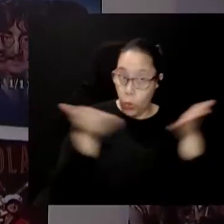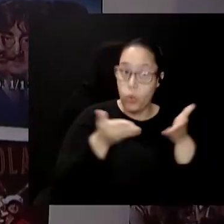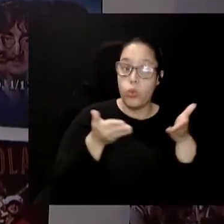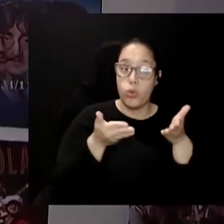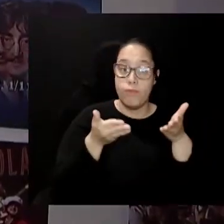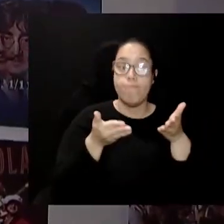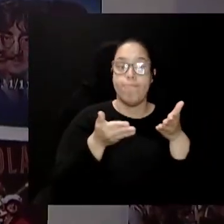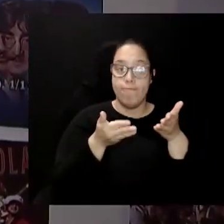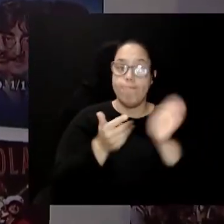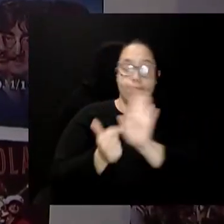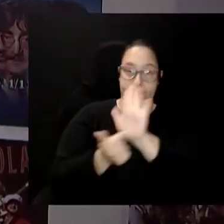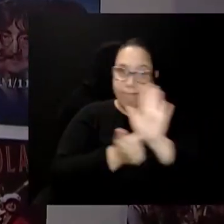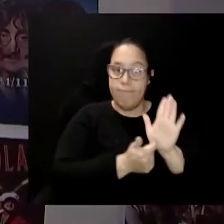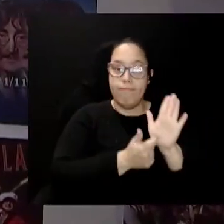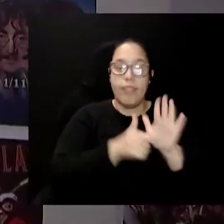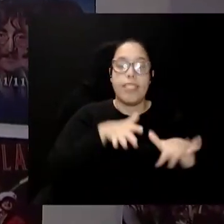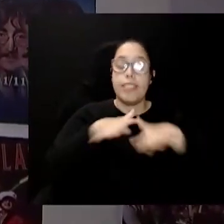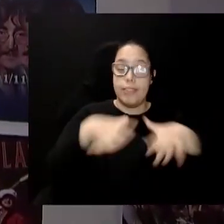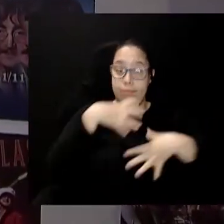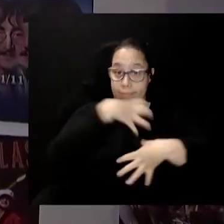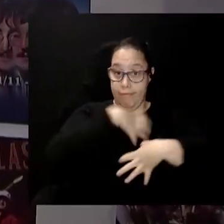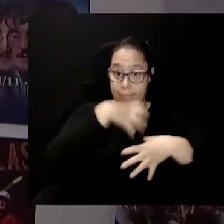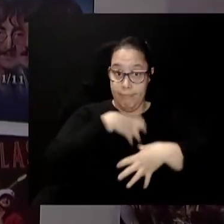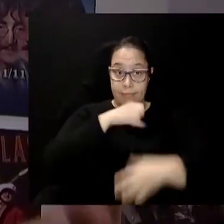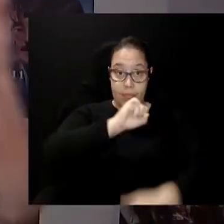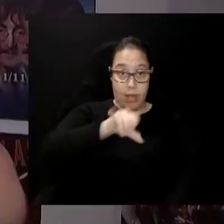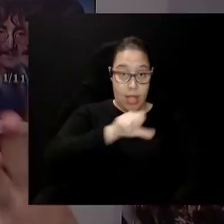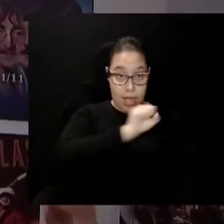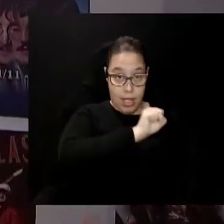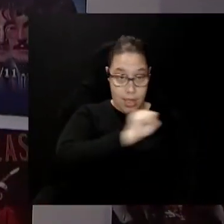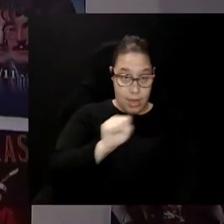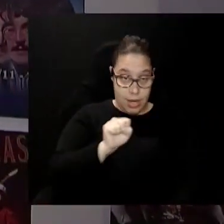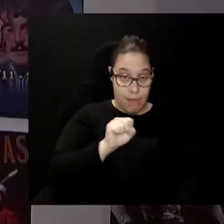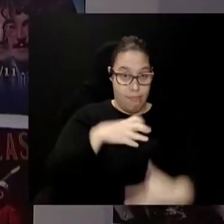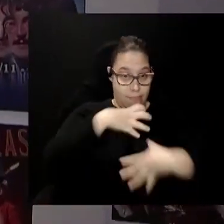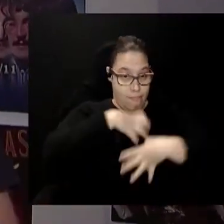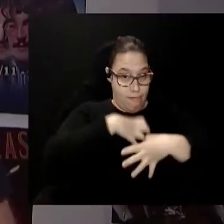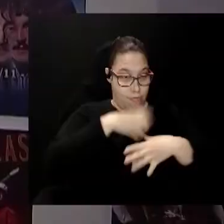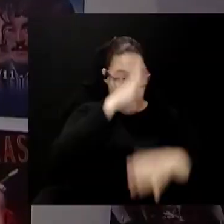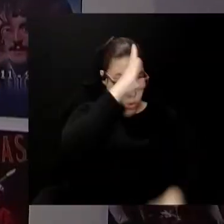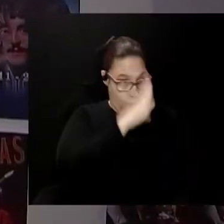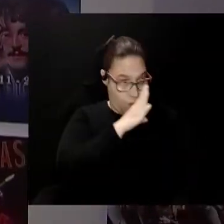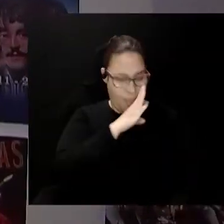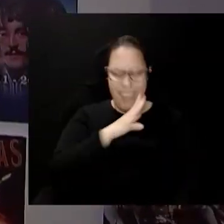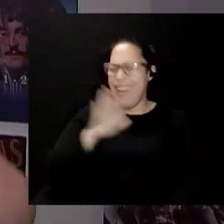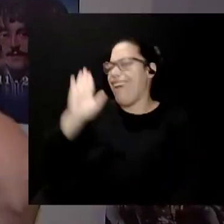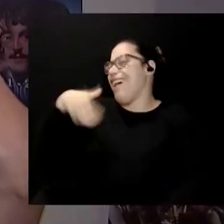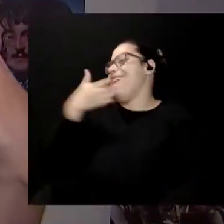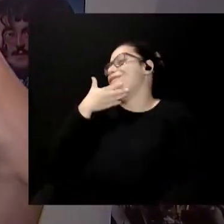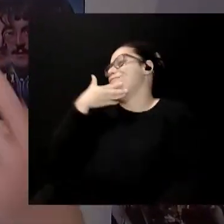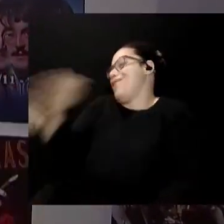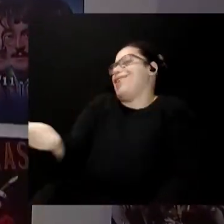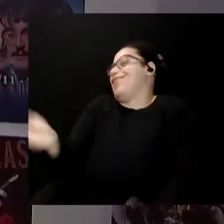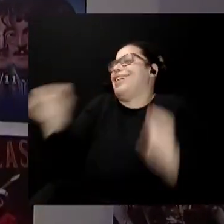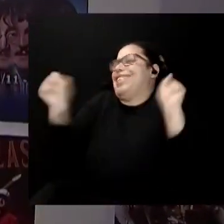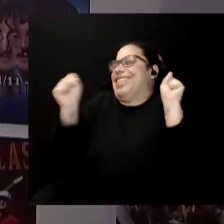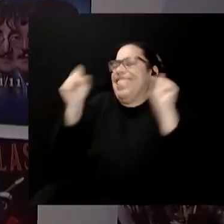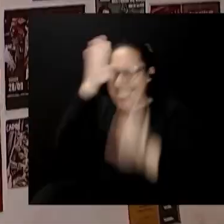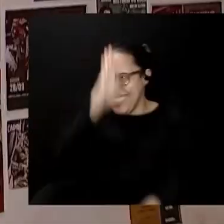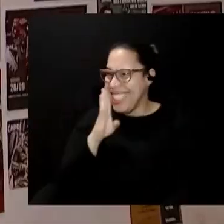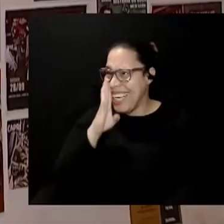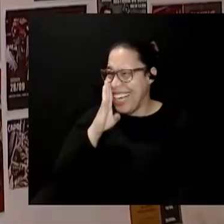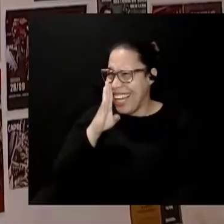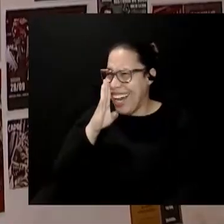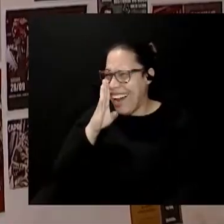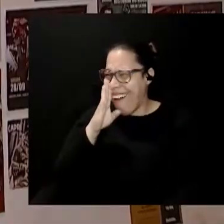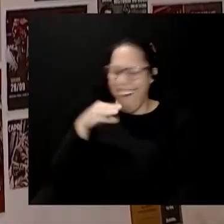momento da Jam Session. E tudo gratuito, né, Júlia? Essa é a melhor parte, é tudo gratuito. A gente vai poder ver música boa,